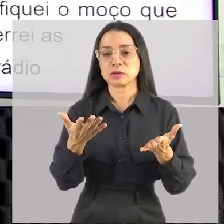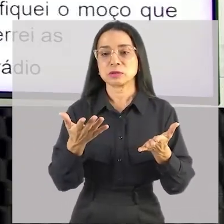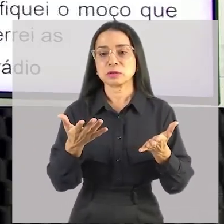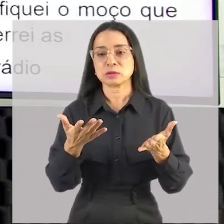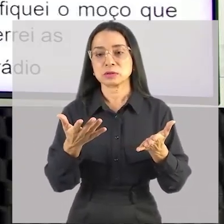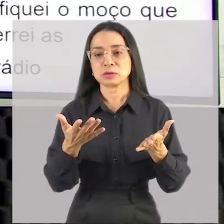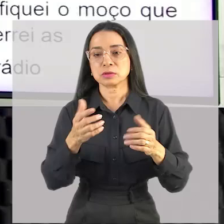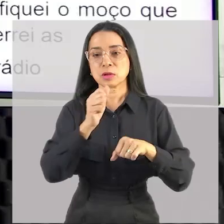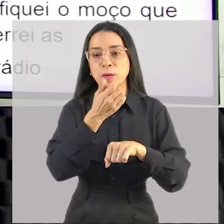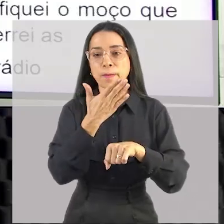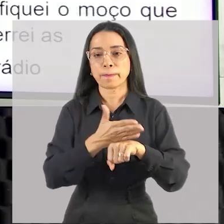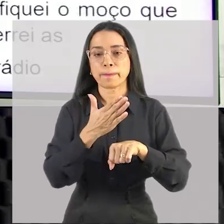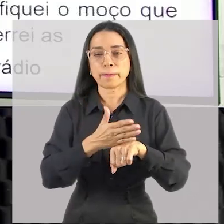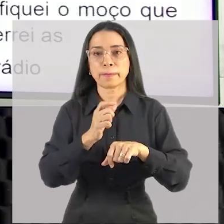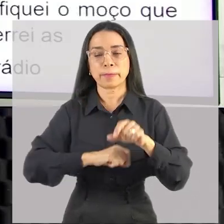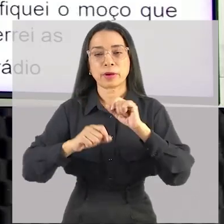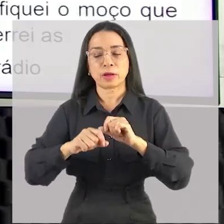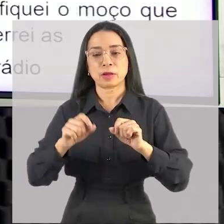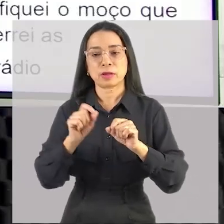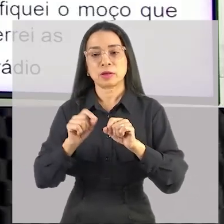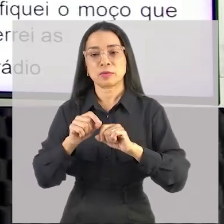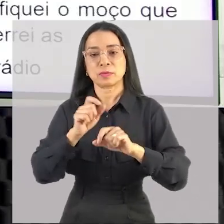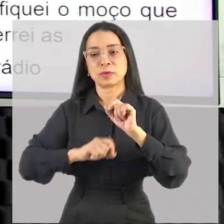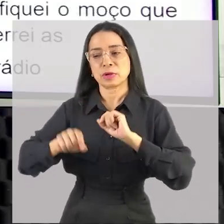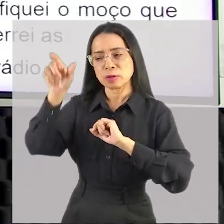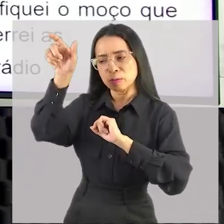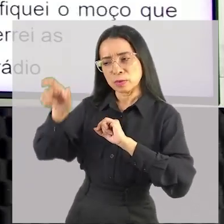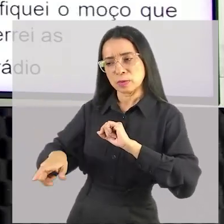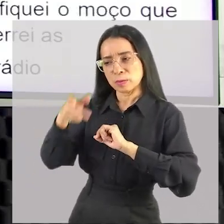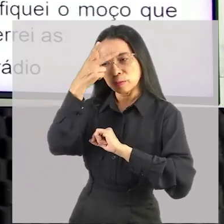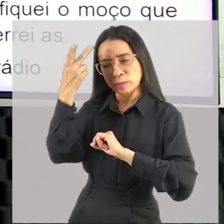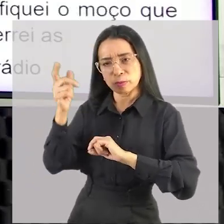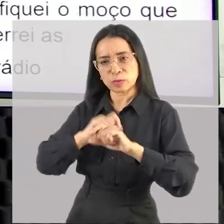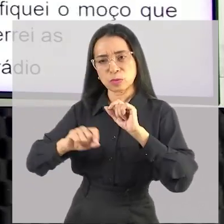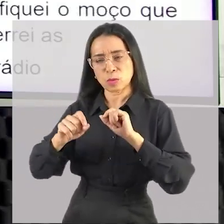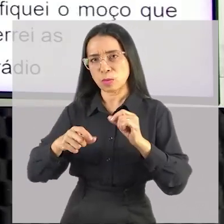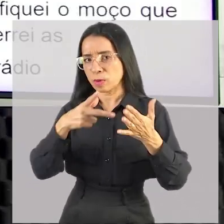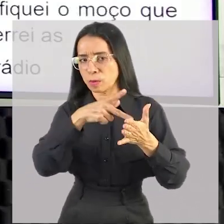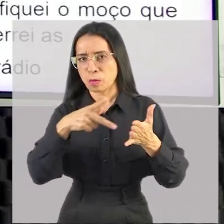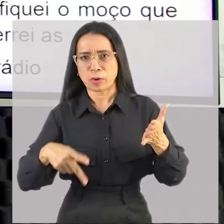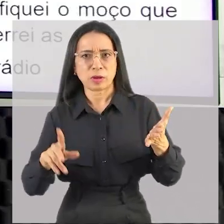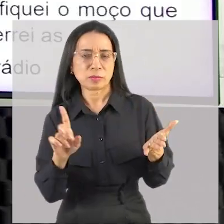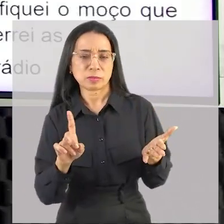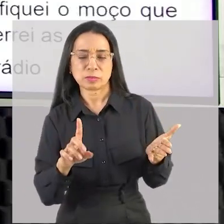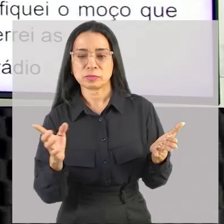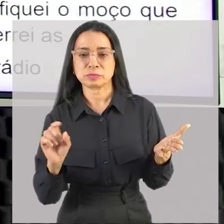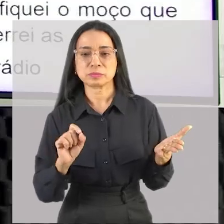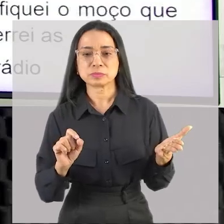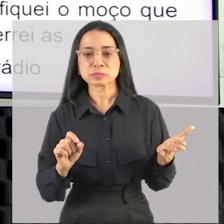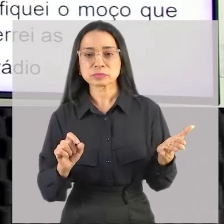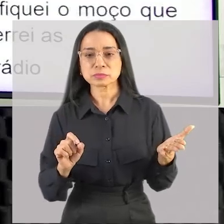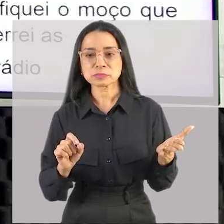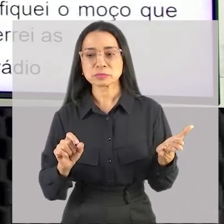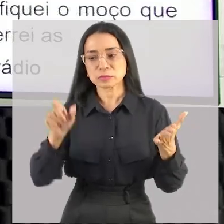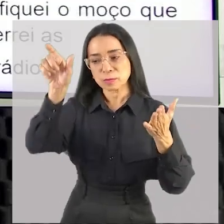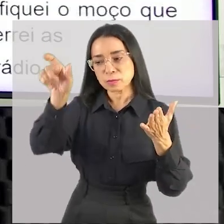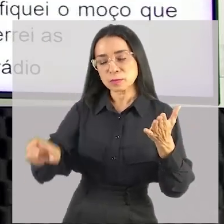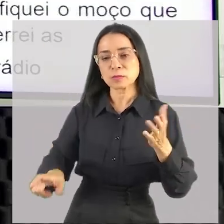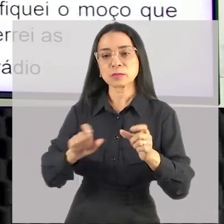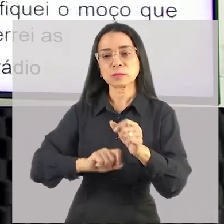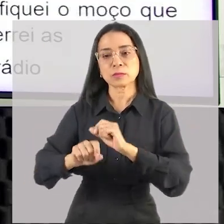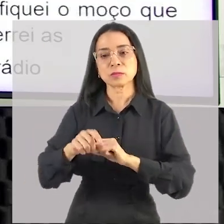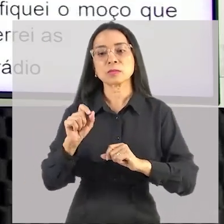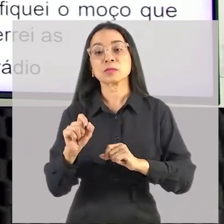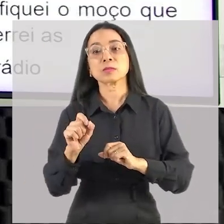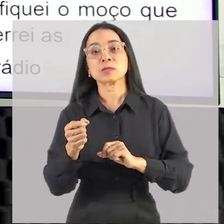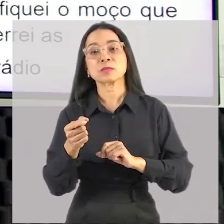atividades realizadas pelo eu lírico, vamos dizer assim, eu lírico, não é poema, Cacau, tá? Não é eu lírico, mas pelo sujeito, né?